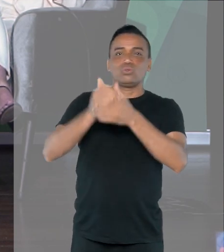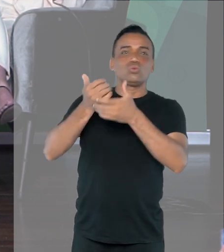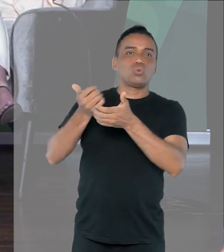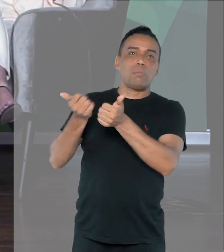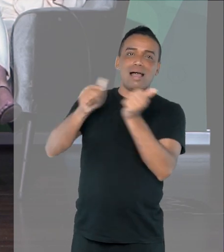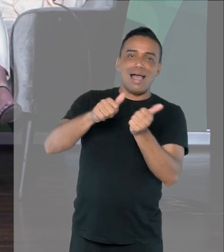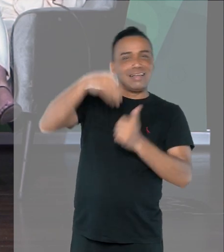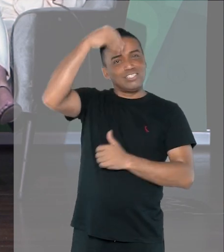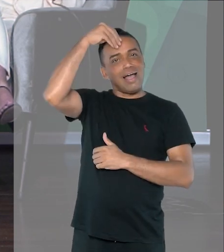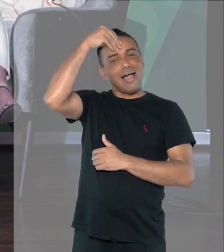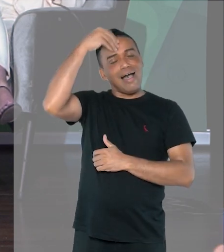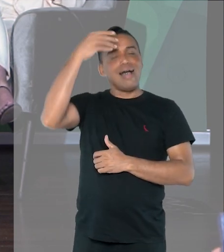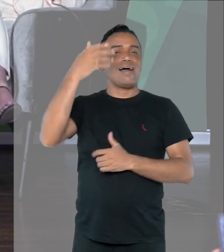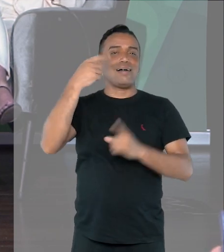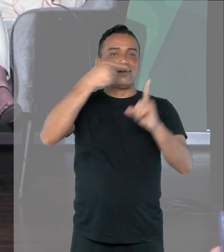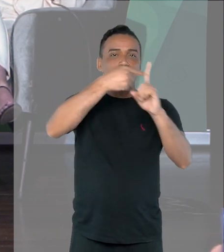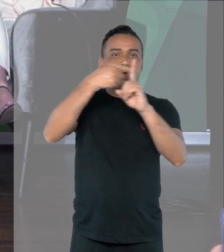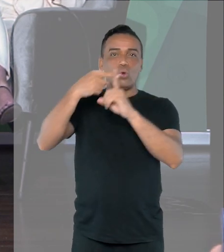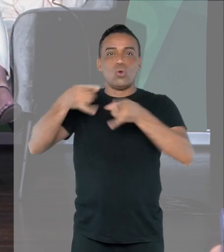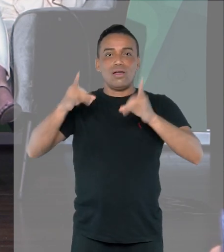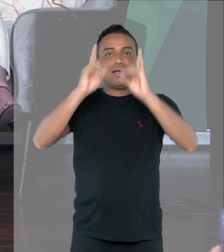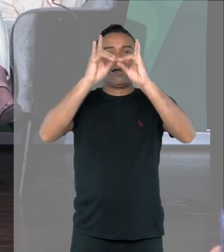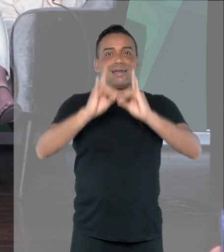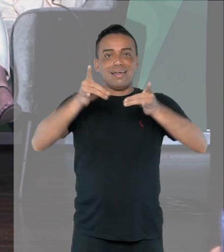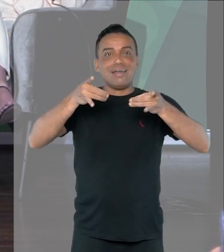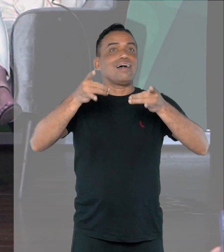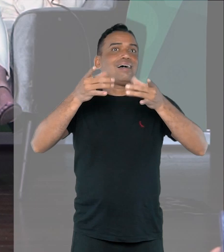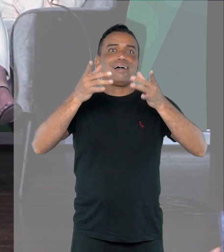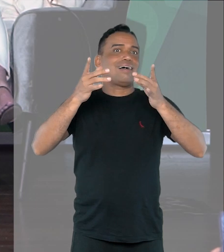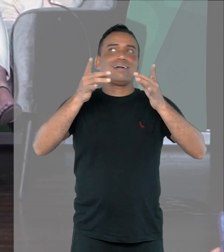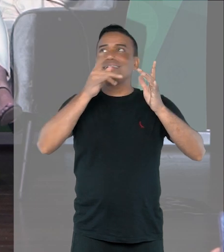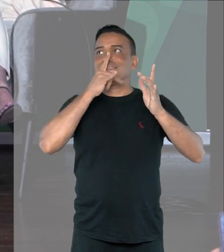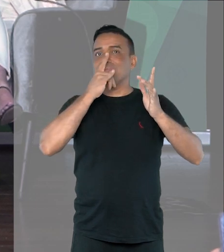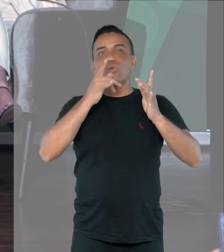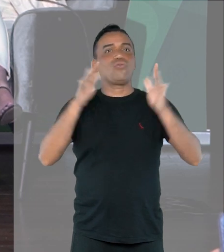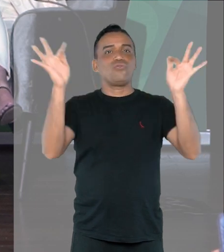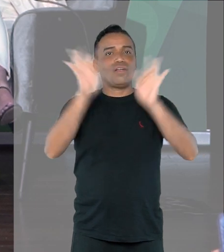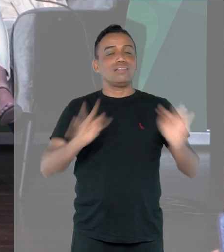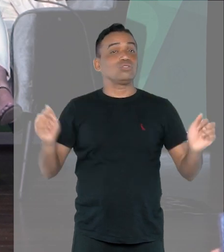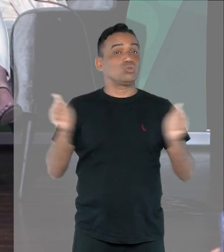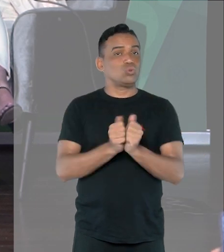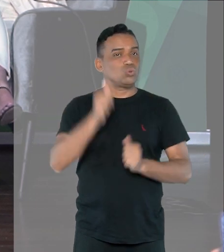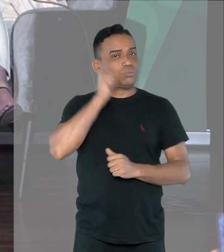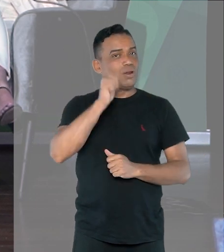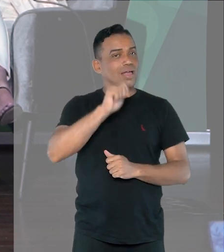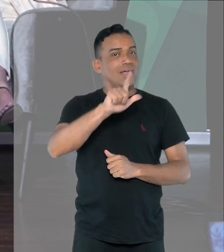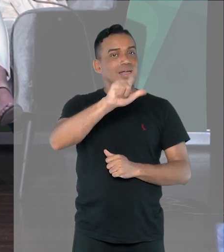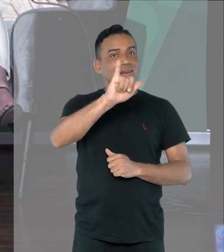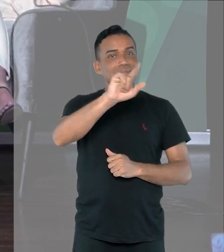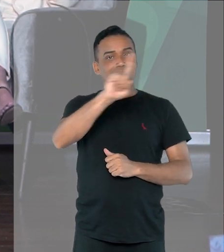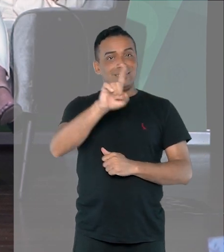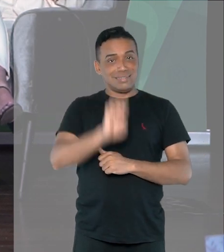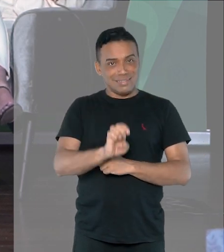é isso que ele vai fazer em Petrópolis, vai levar a família dele lá para ser feliz com a sua linda Lise, que é uma figura